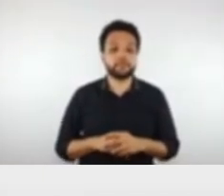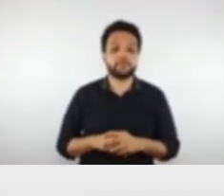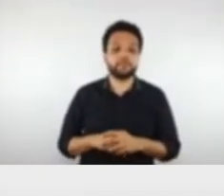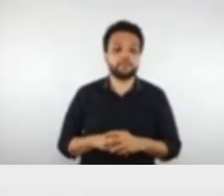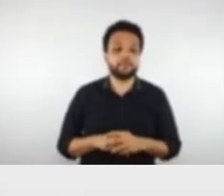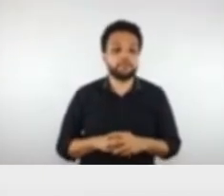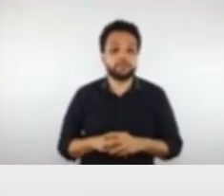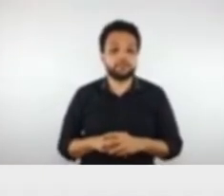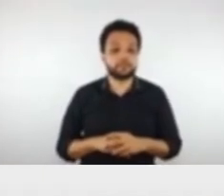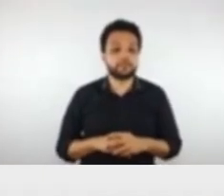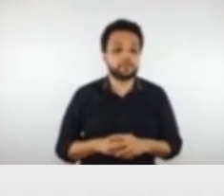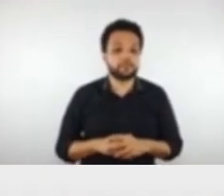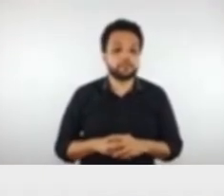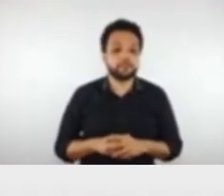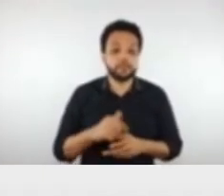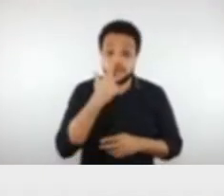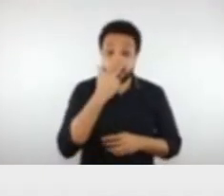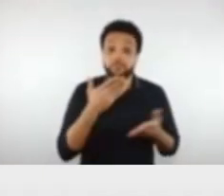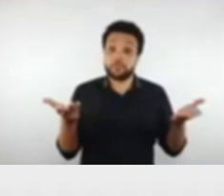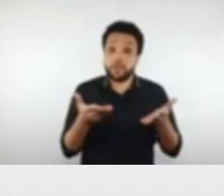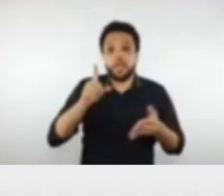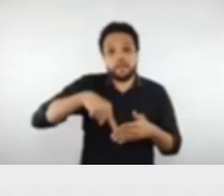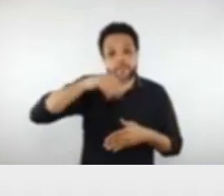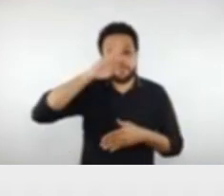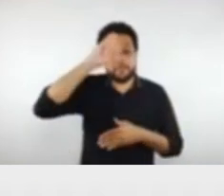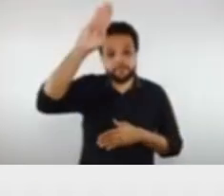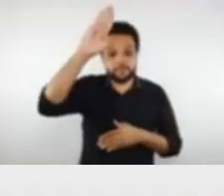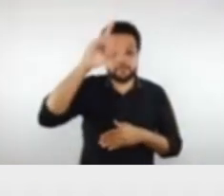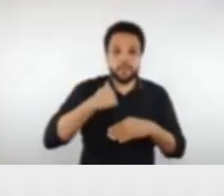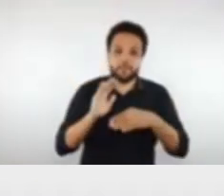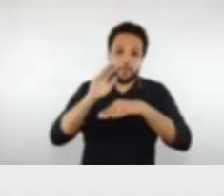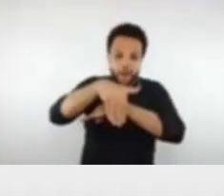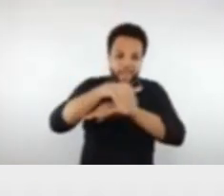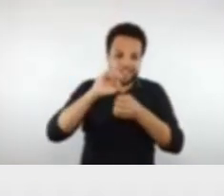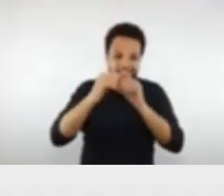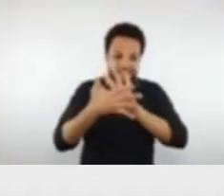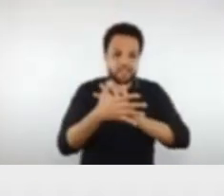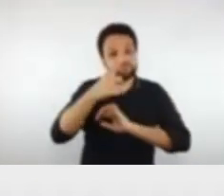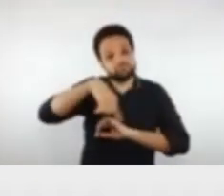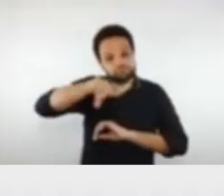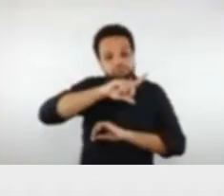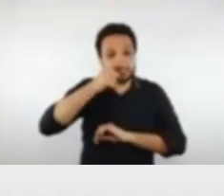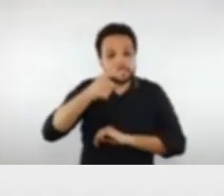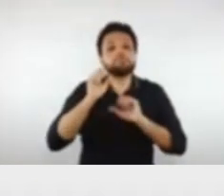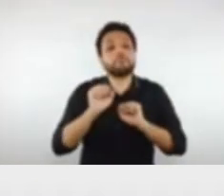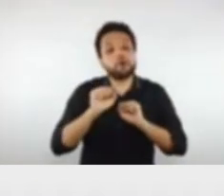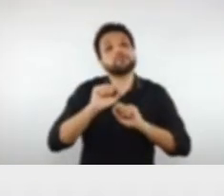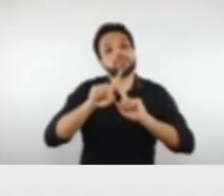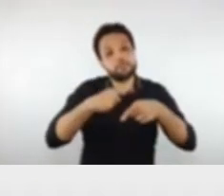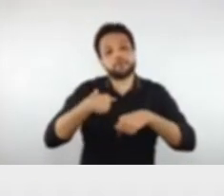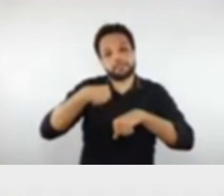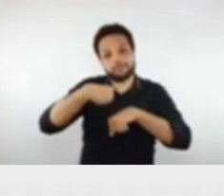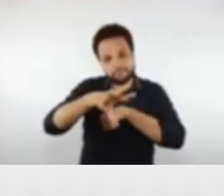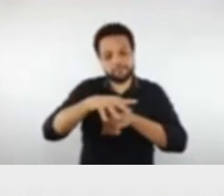E acho que aqui para a gente é o principal, pulei aqui alguns slides, quem tiver interesse eu depois posso compartilhar.